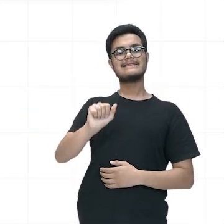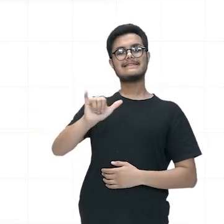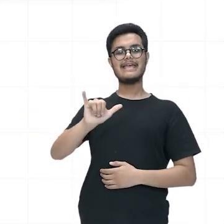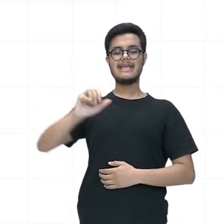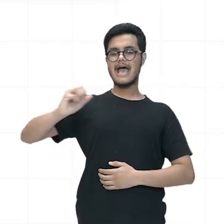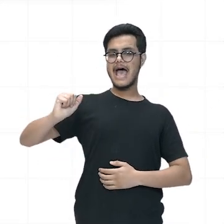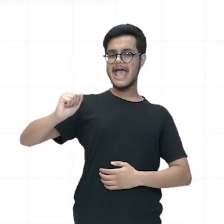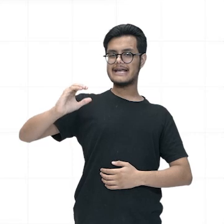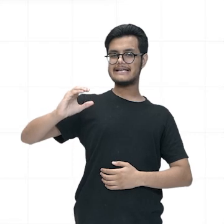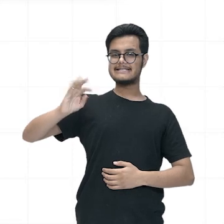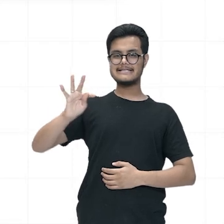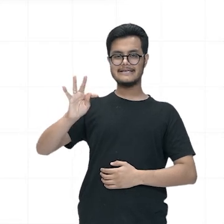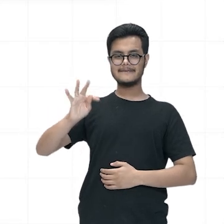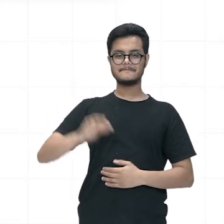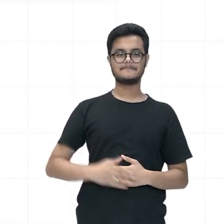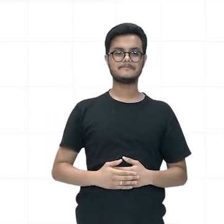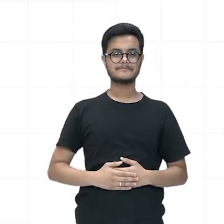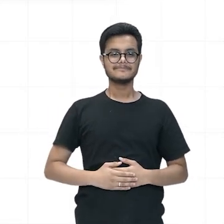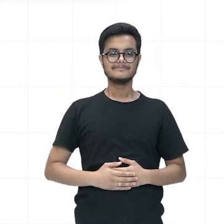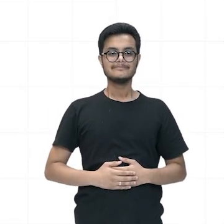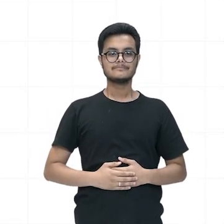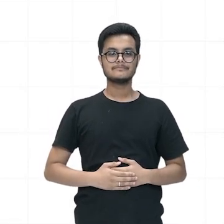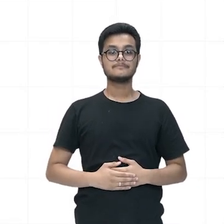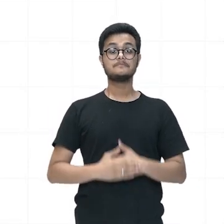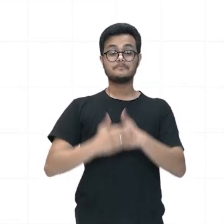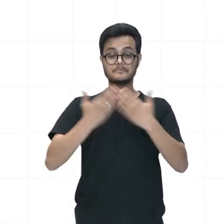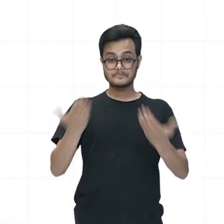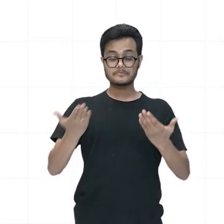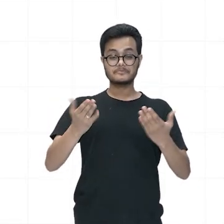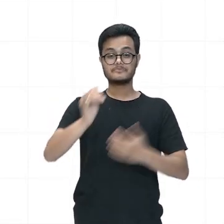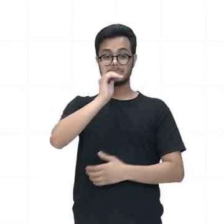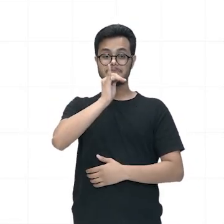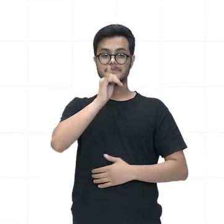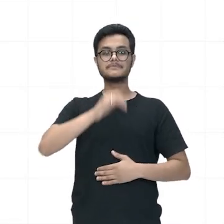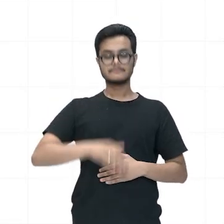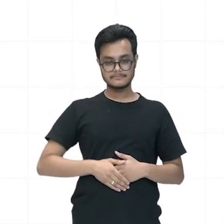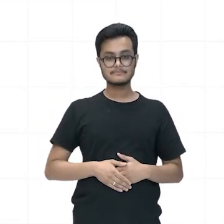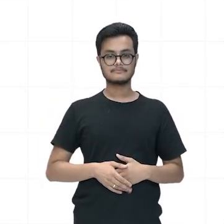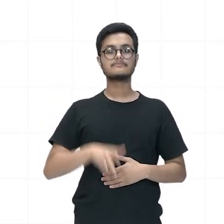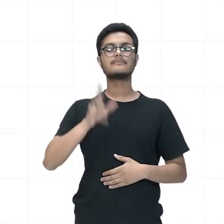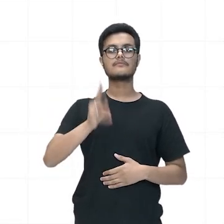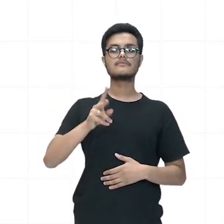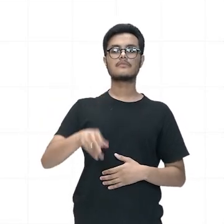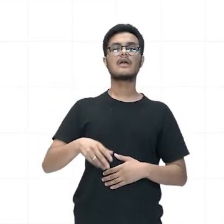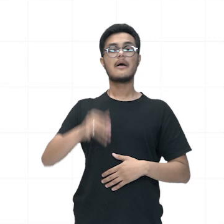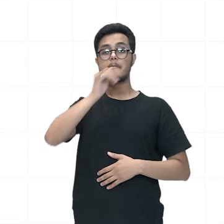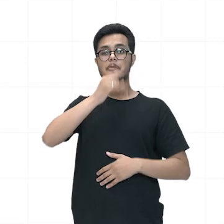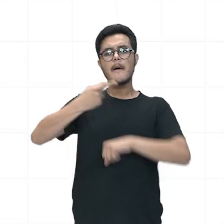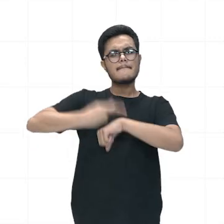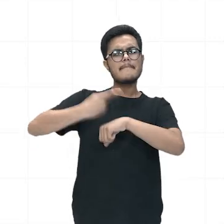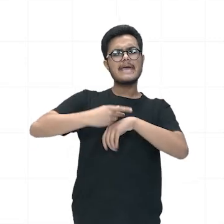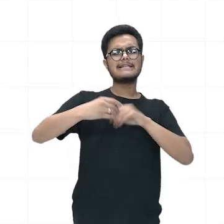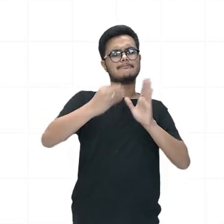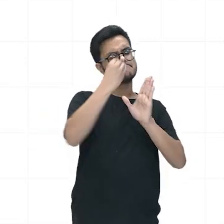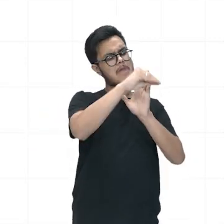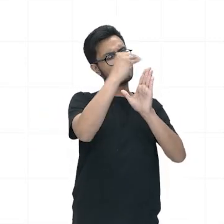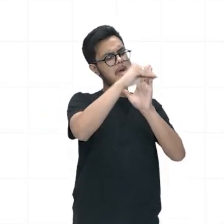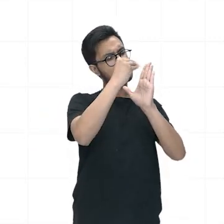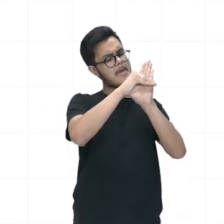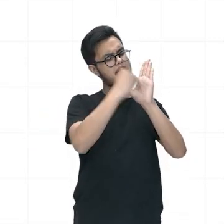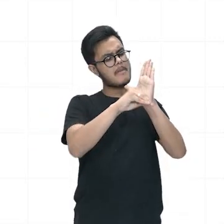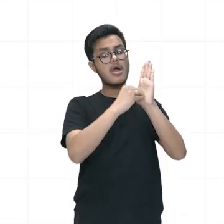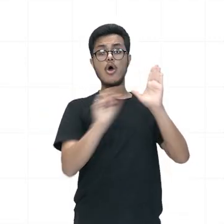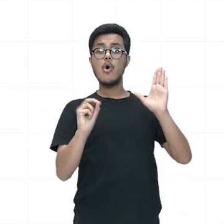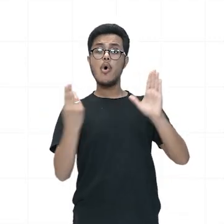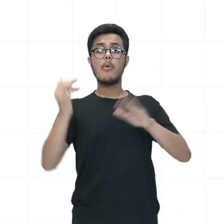Day Act, tá? Olha que fofinho. Acompanha ali comigo. Este ato diurno foi esculpido em pedra ou